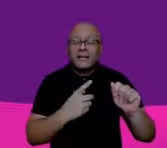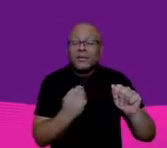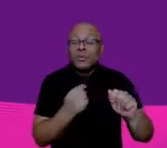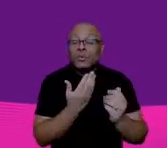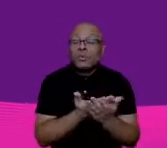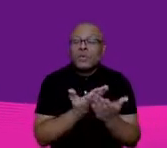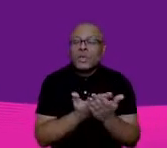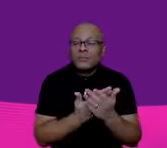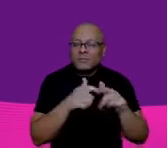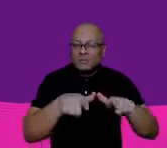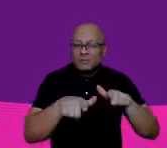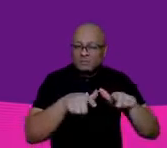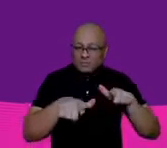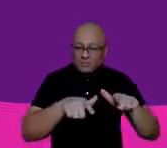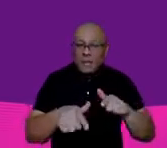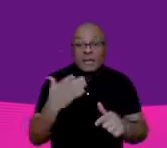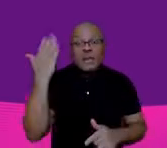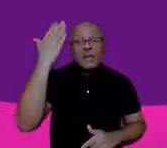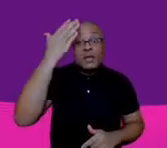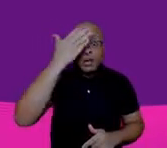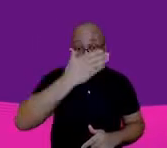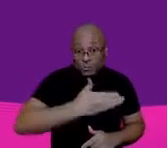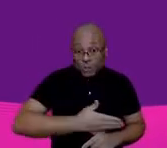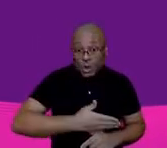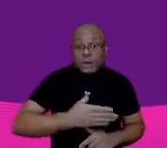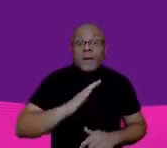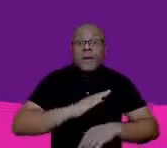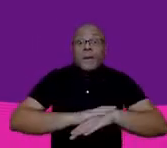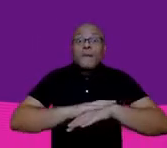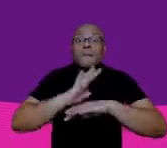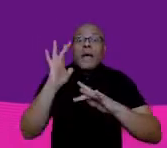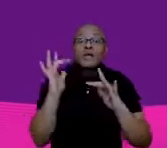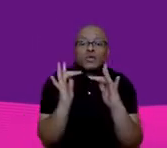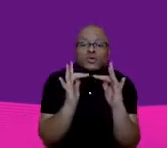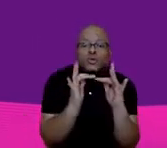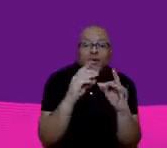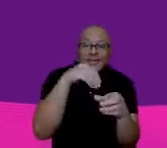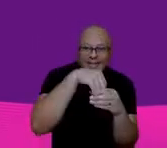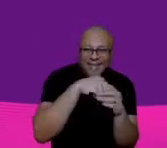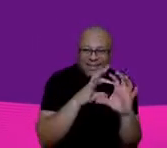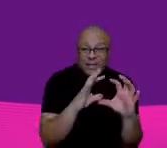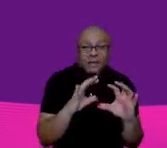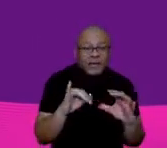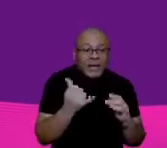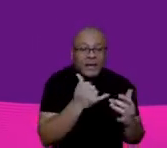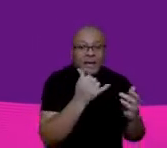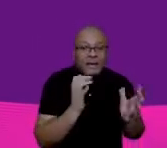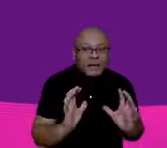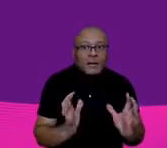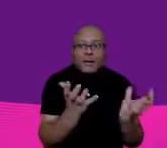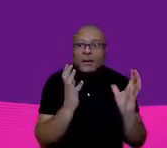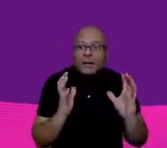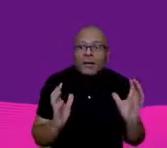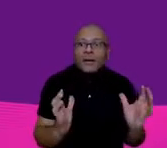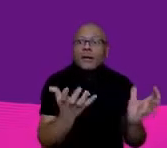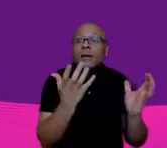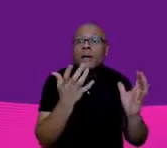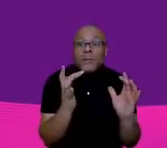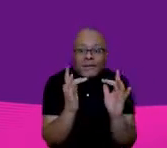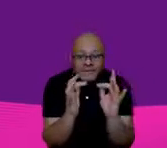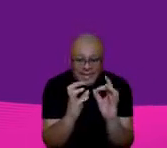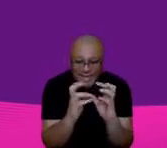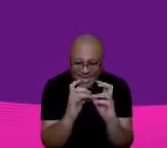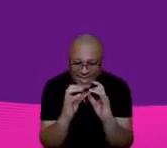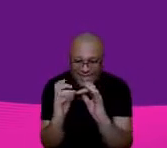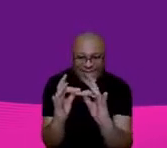tem evidência que quanto maior a conectividade, na verdade a gente não está estimulando, gente, um alvo, a gente está estimulando uma rede cerebral. A